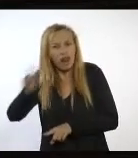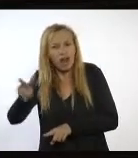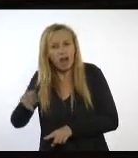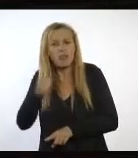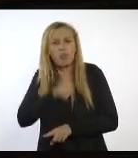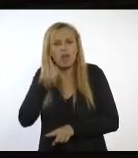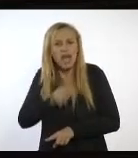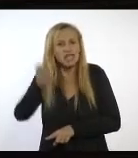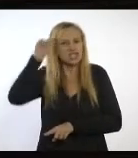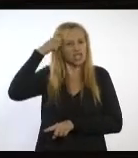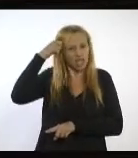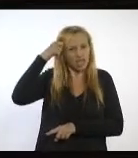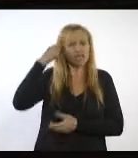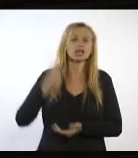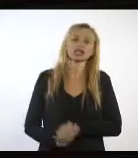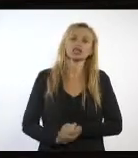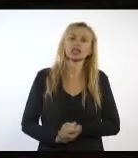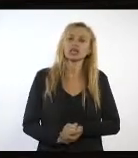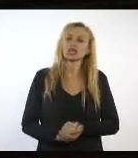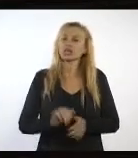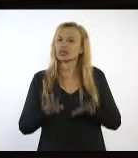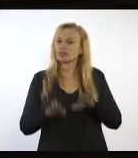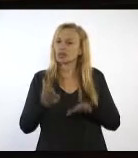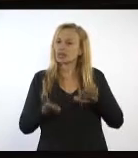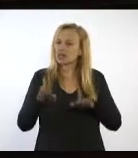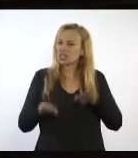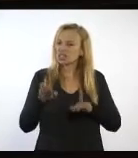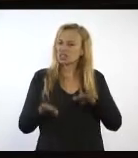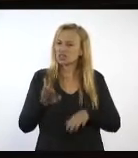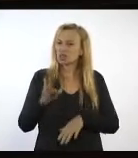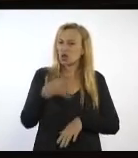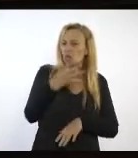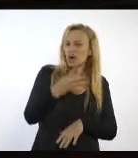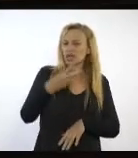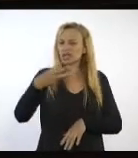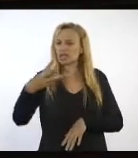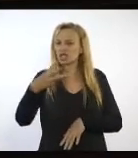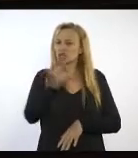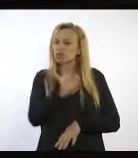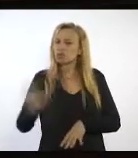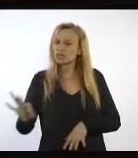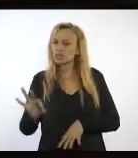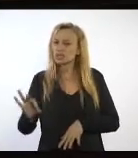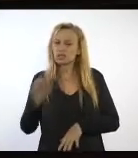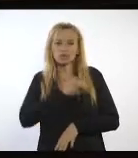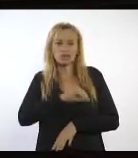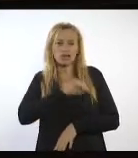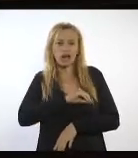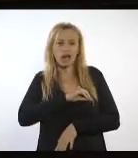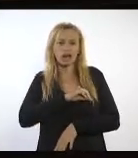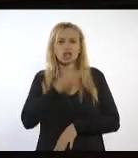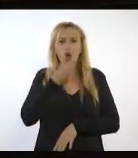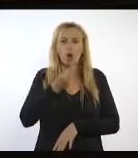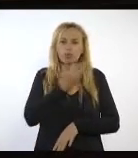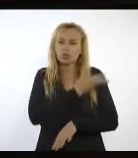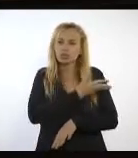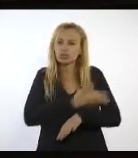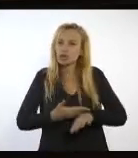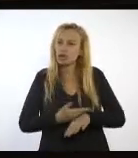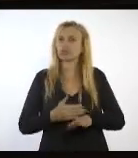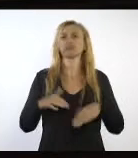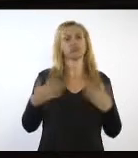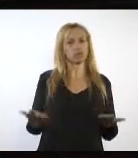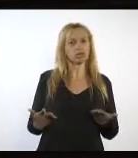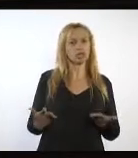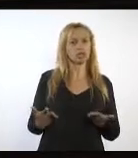mulheres negras, essas recebem aproximadamente 43% dos salários dos homens brancos, ou seja,